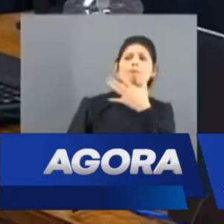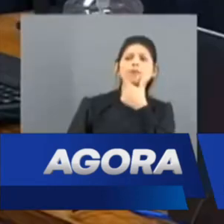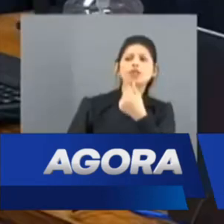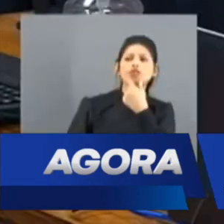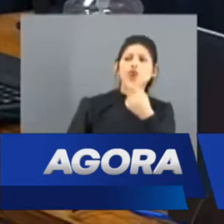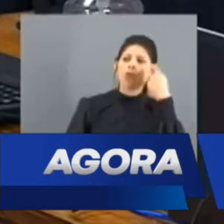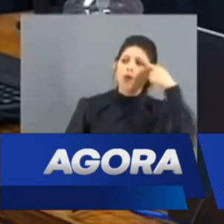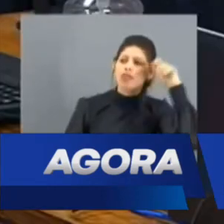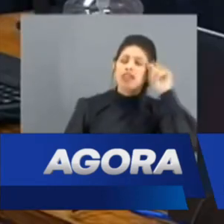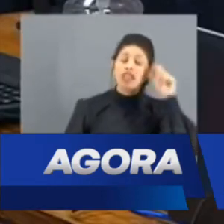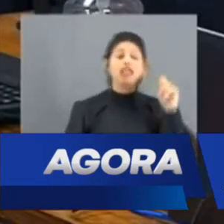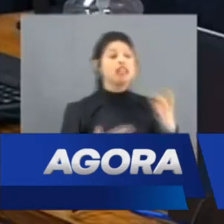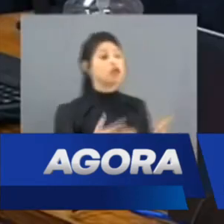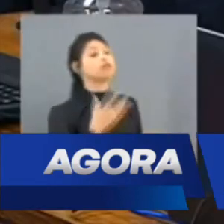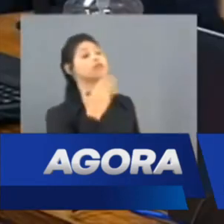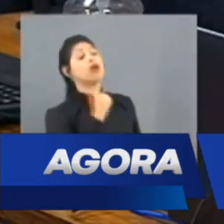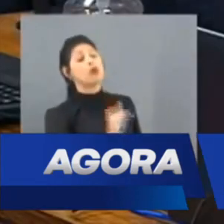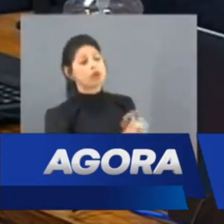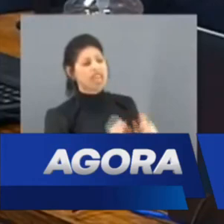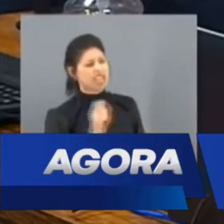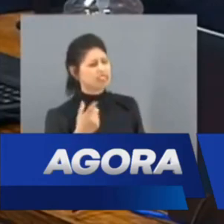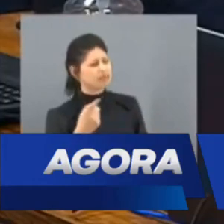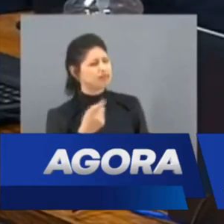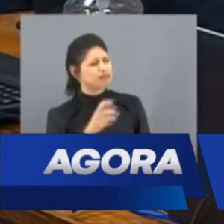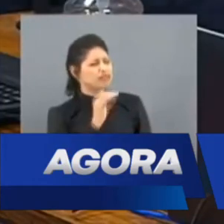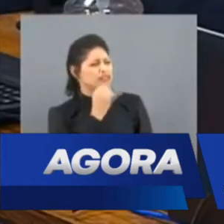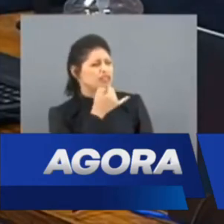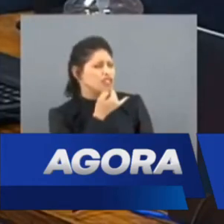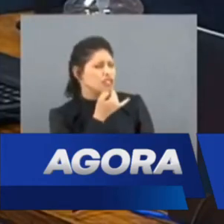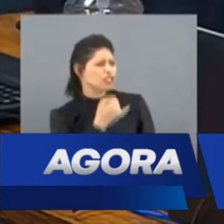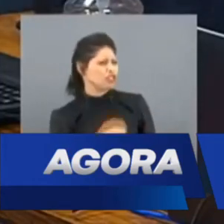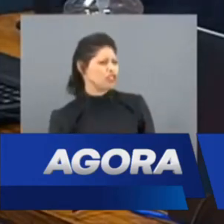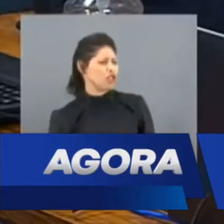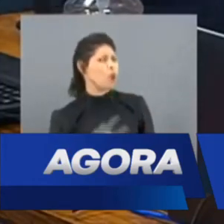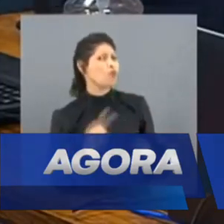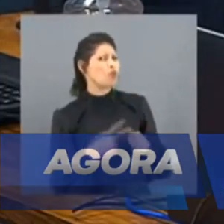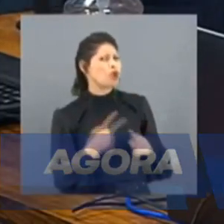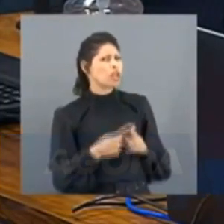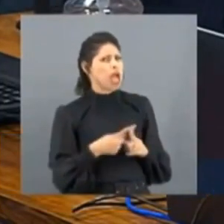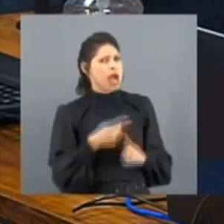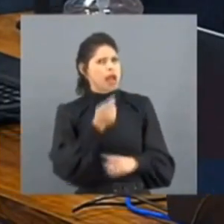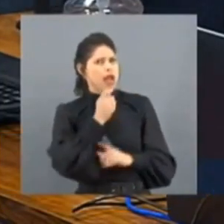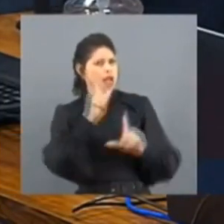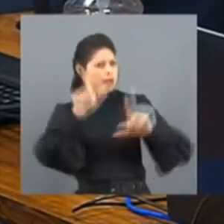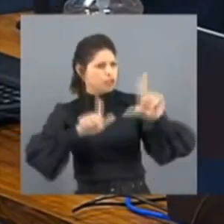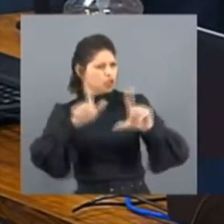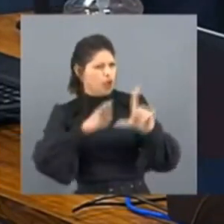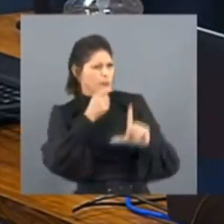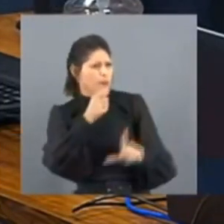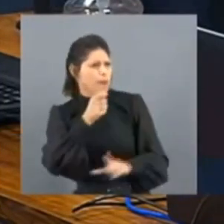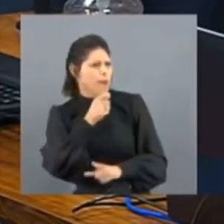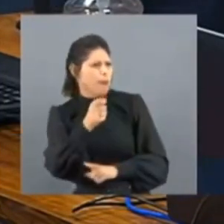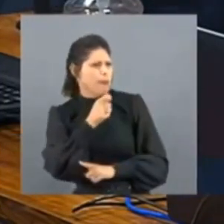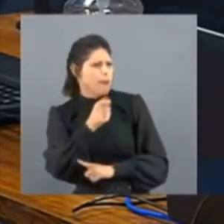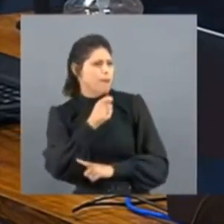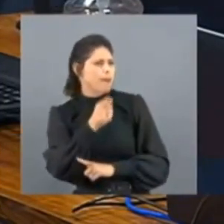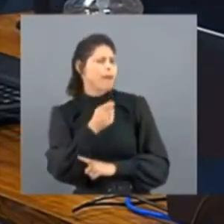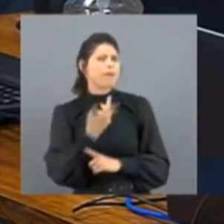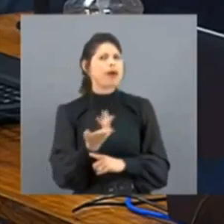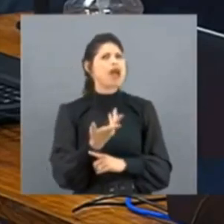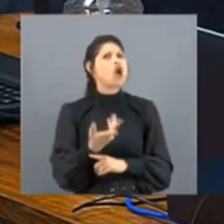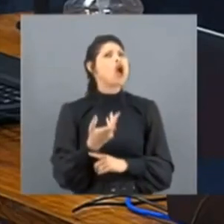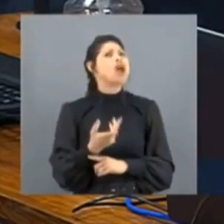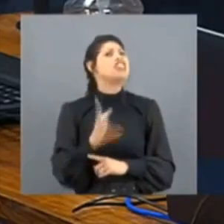O que mais triste para mim é que as emissoras ficam com esse assunto desde ontem. Reverberando, reverberando,